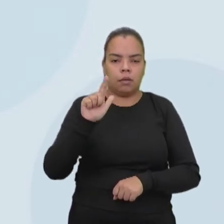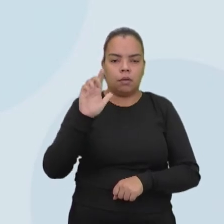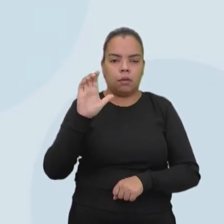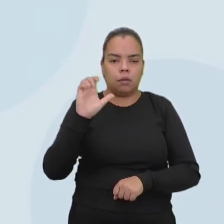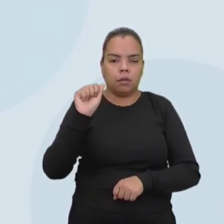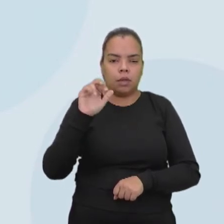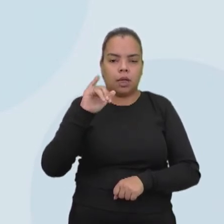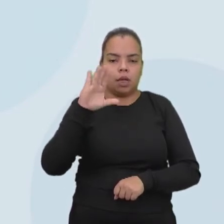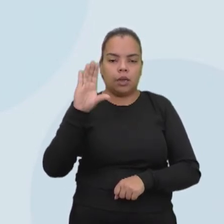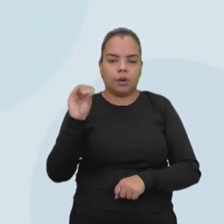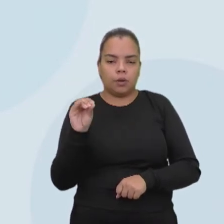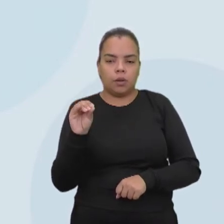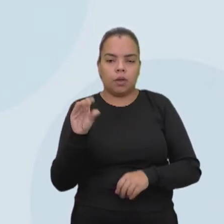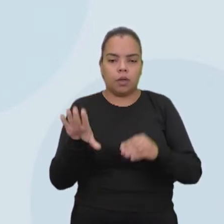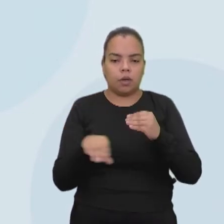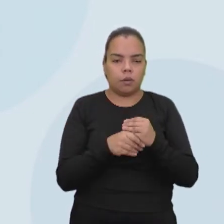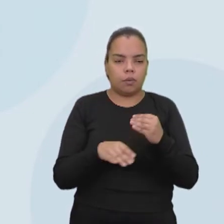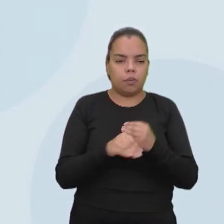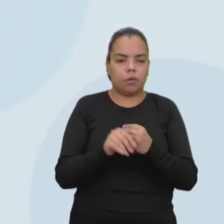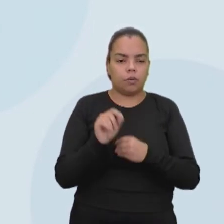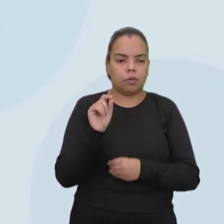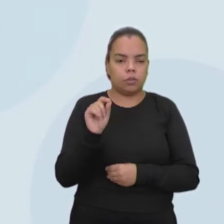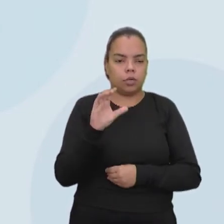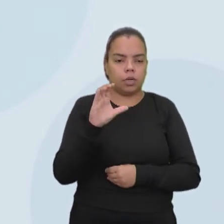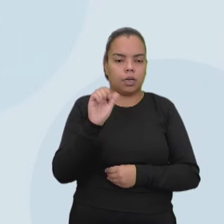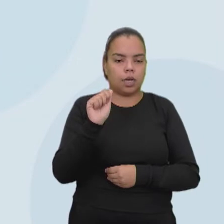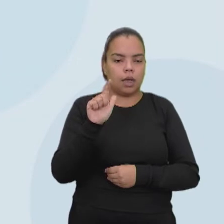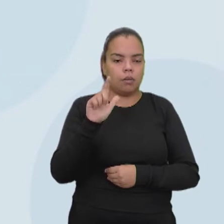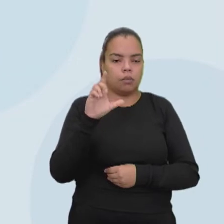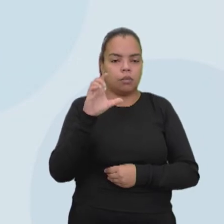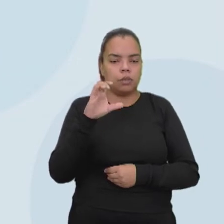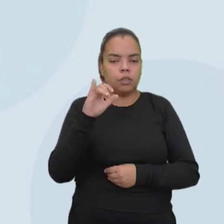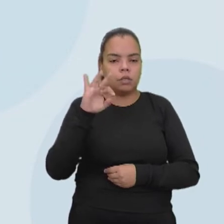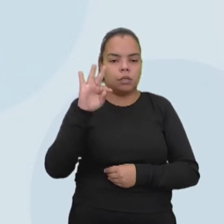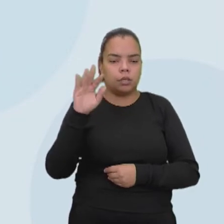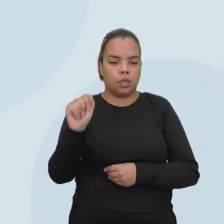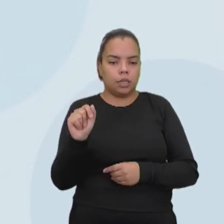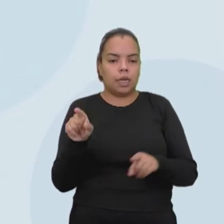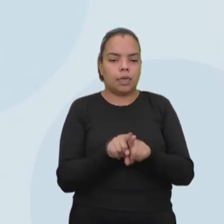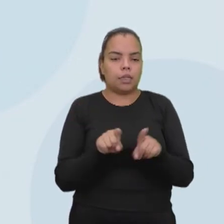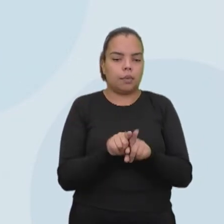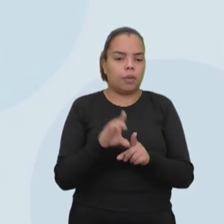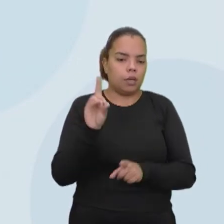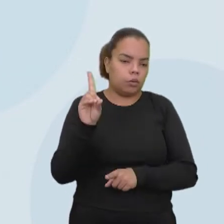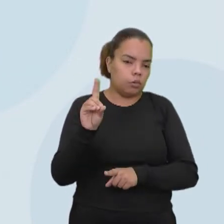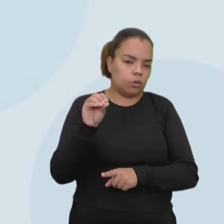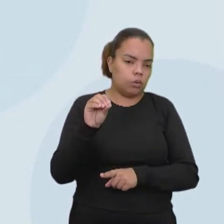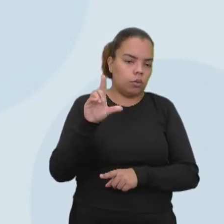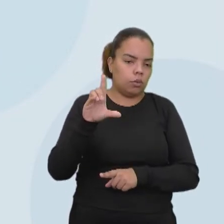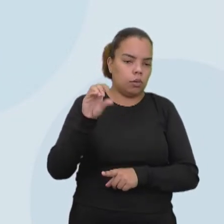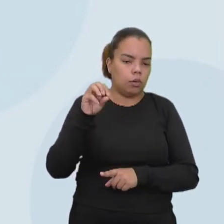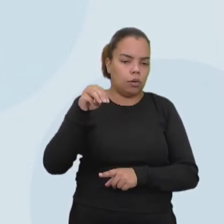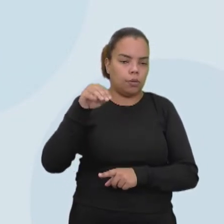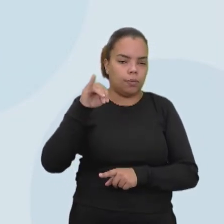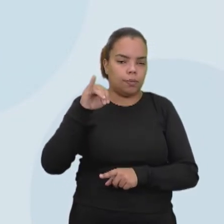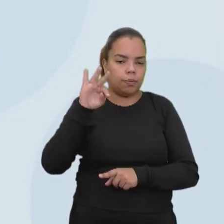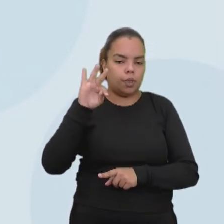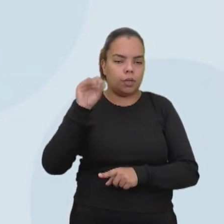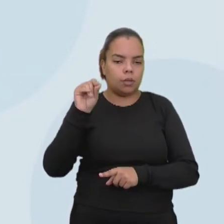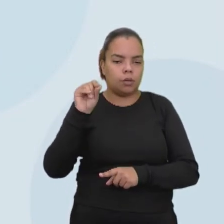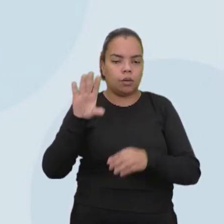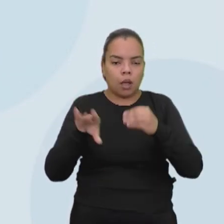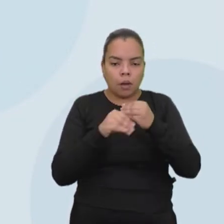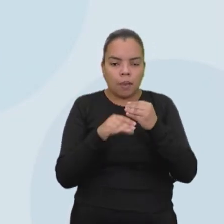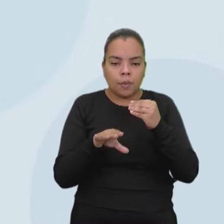de calcita, e o dolomito, né, composto aí pela dolomita. Tipos mistos são